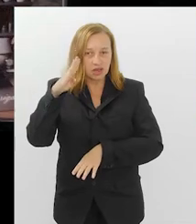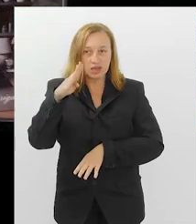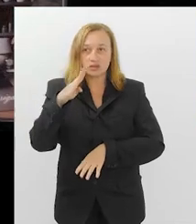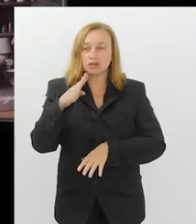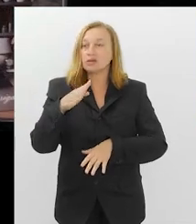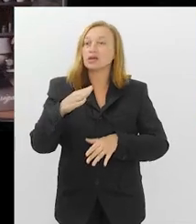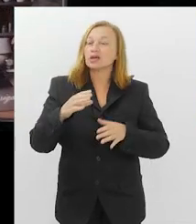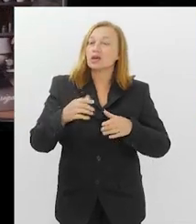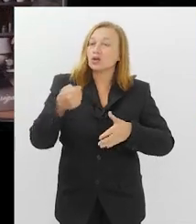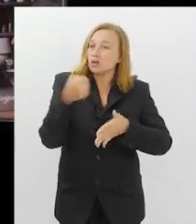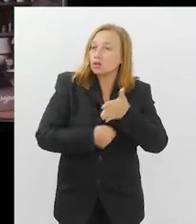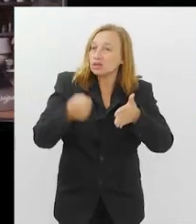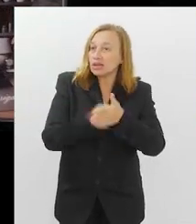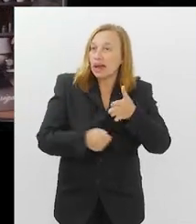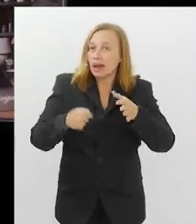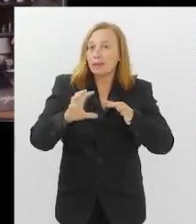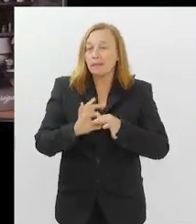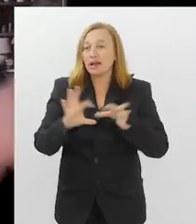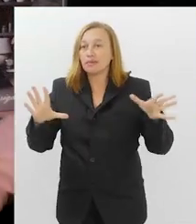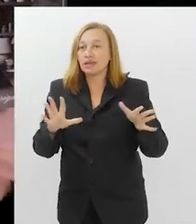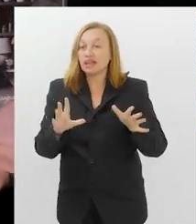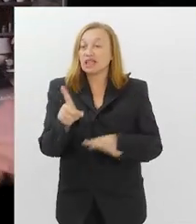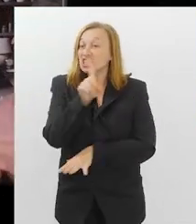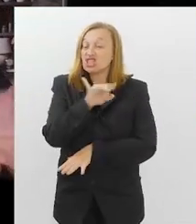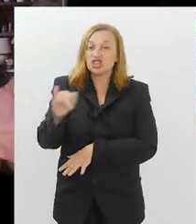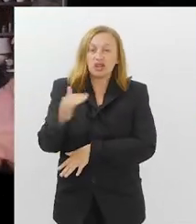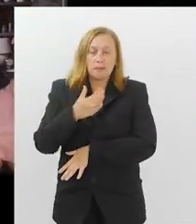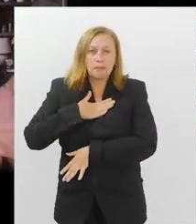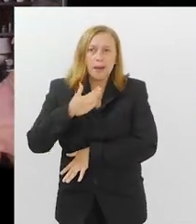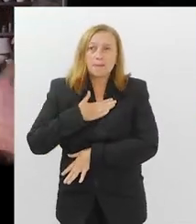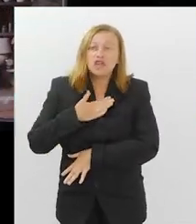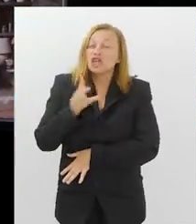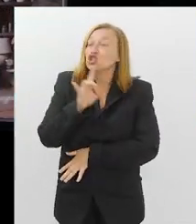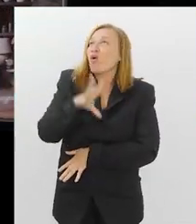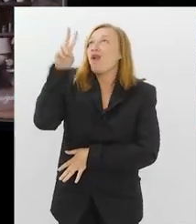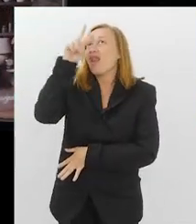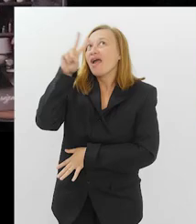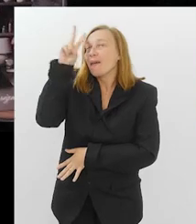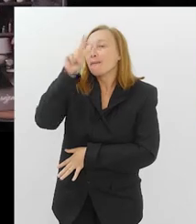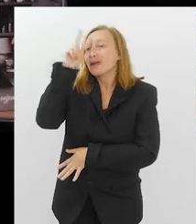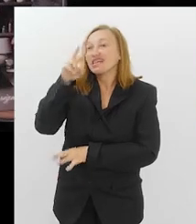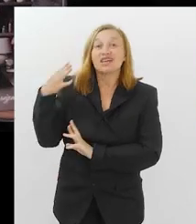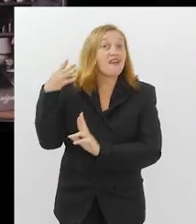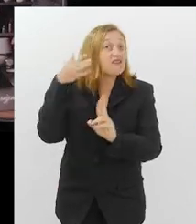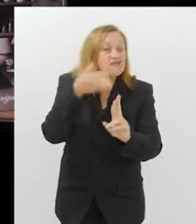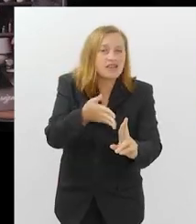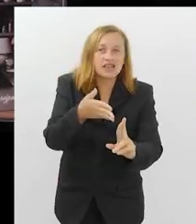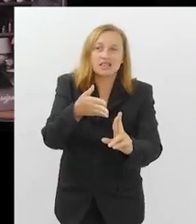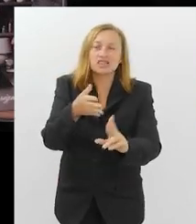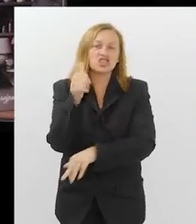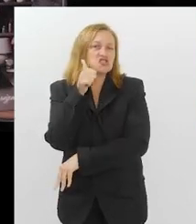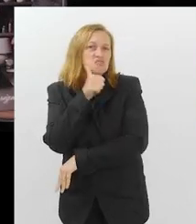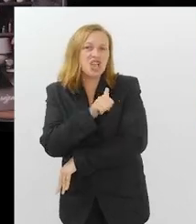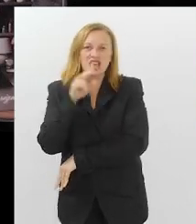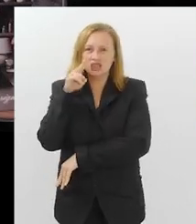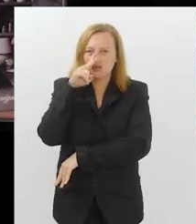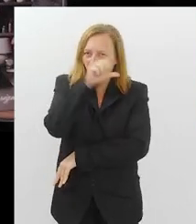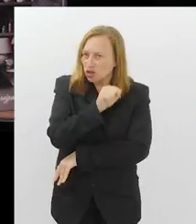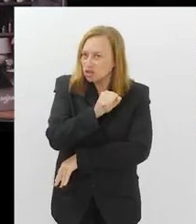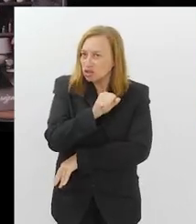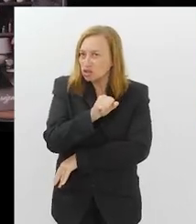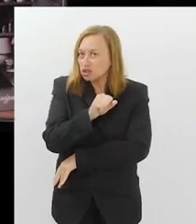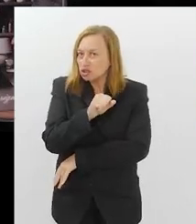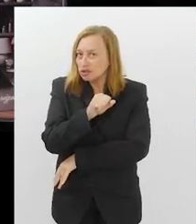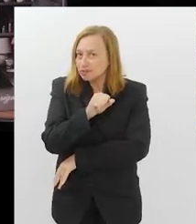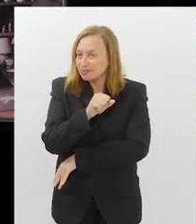mim, é um dia só de lembranças, de referências de mulheres